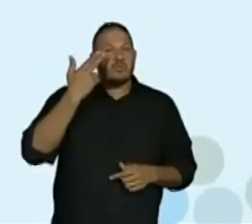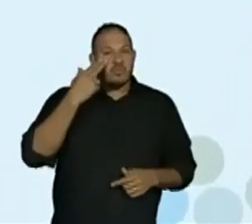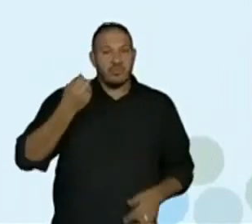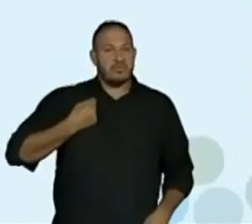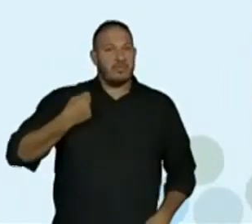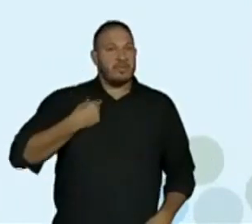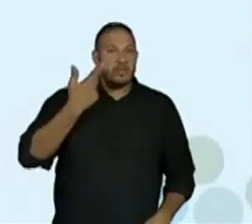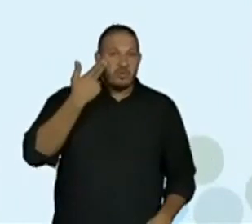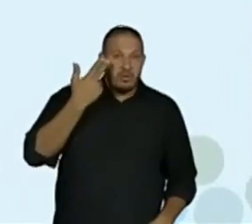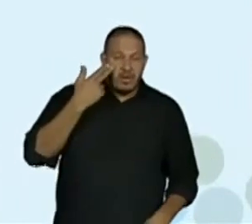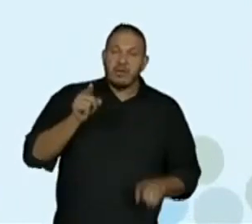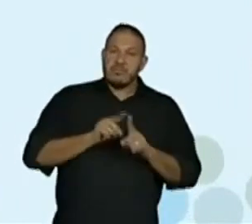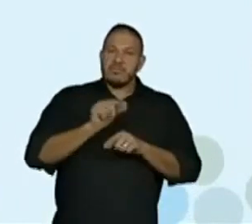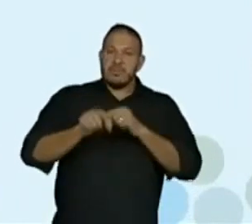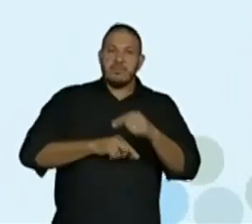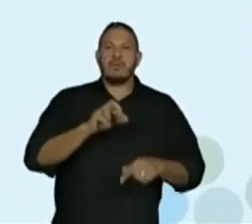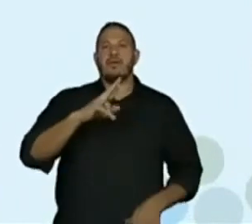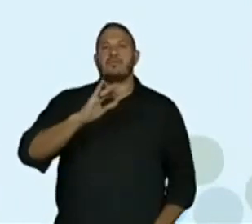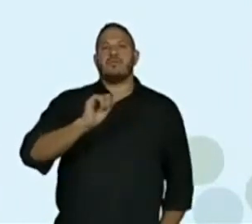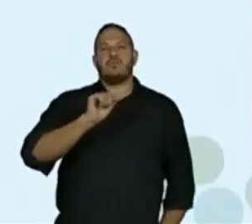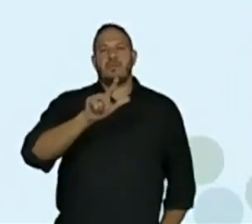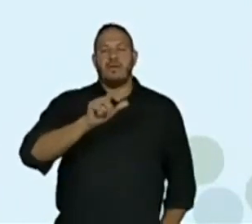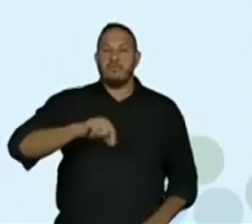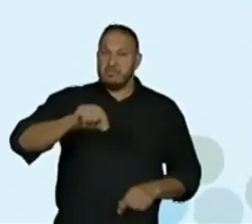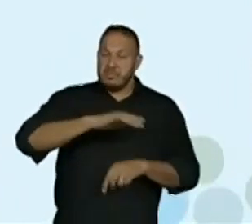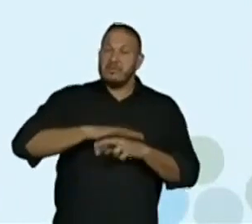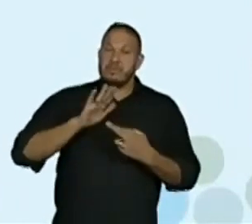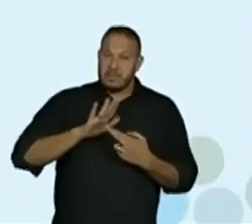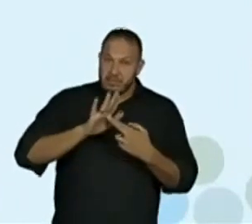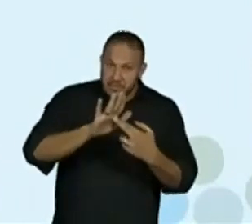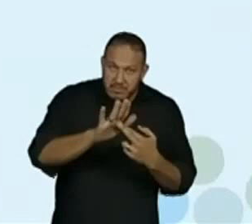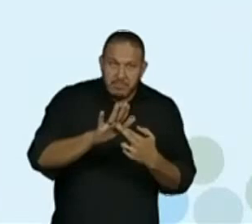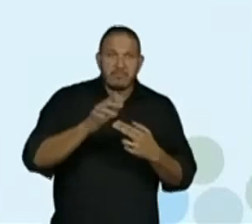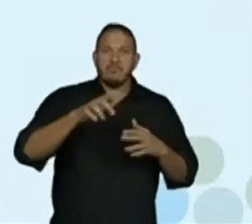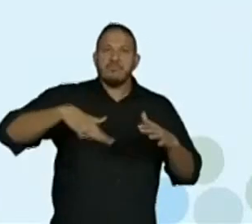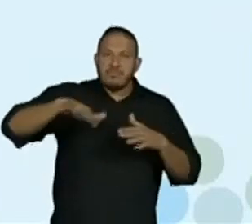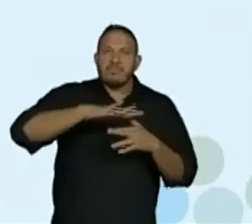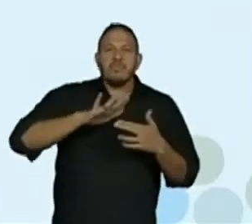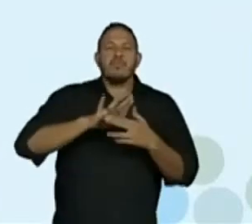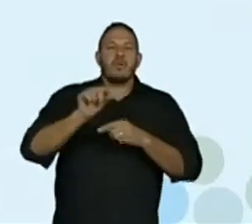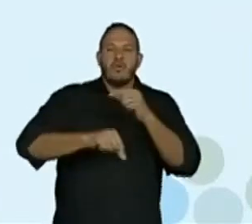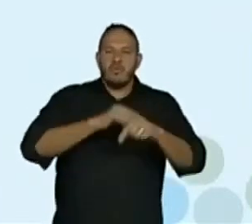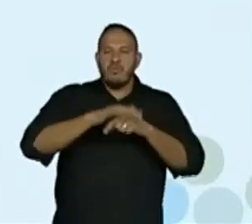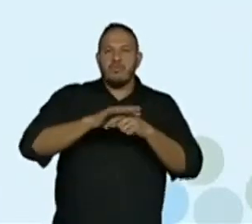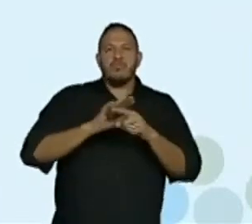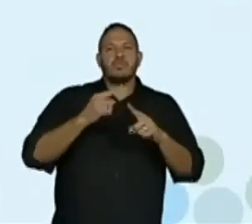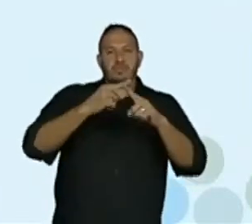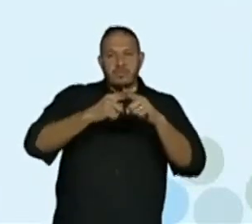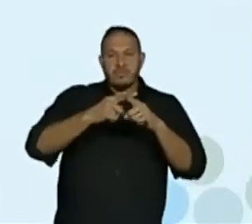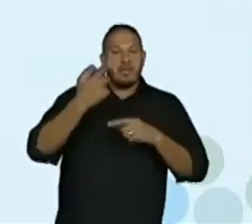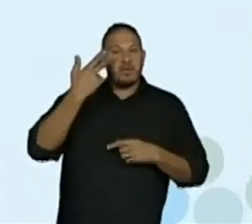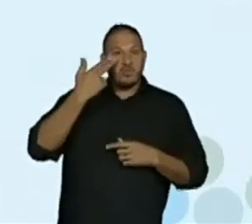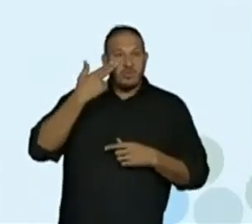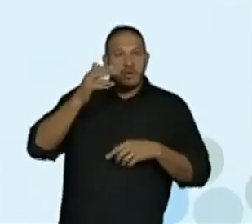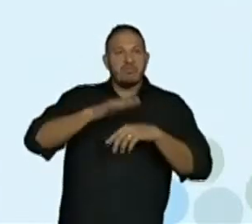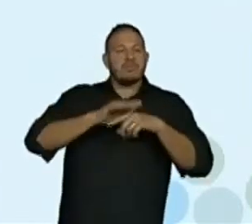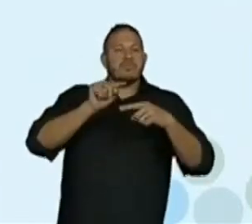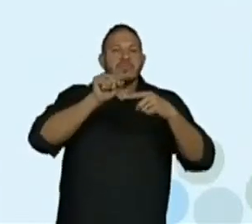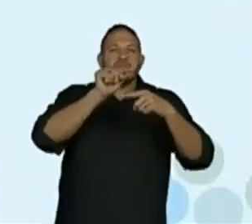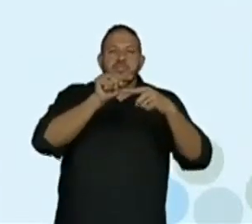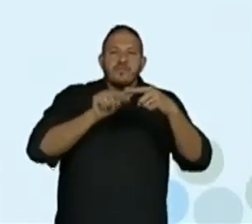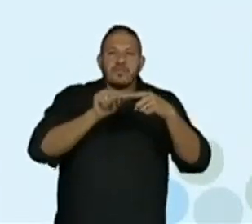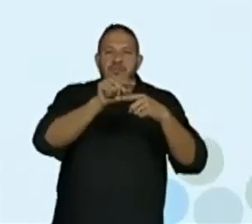números racionais, cuja representação decimal é finita, com multiplicador natural e